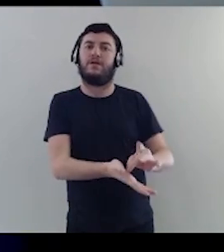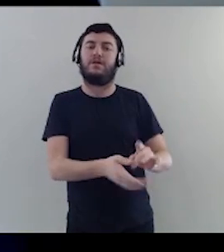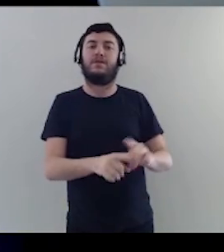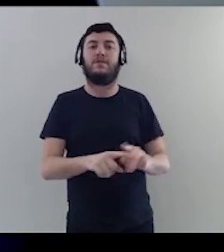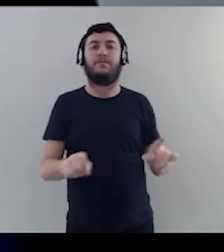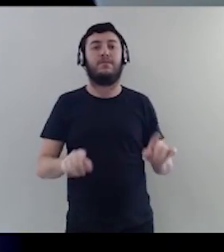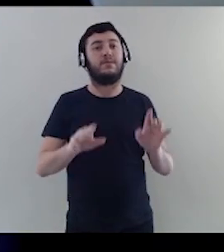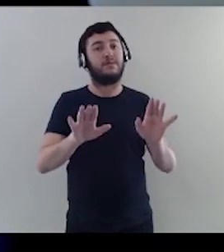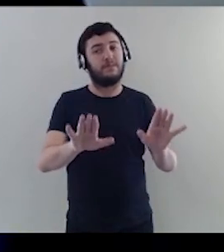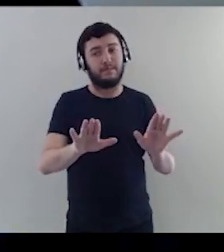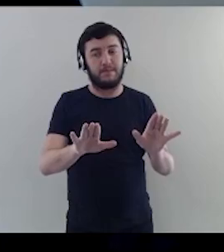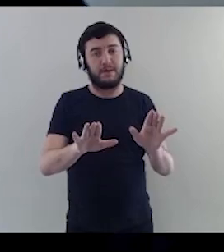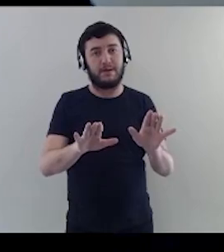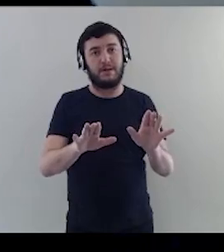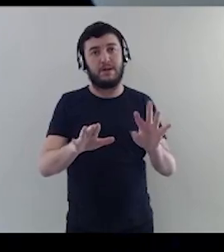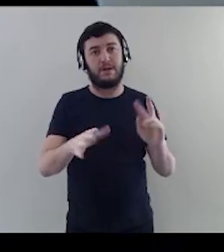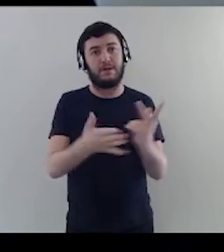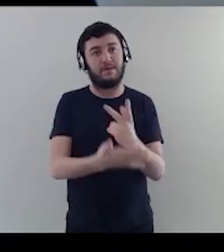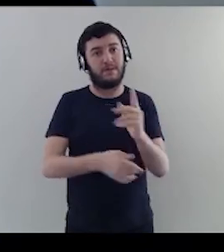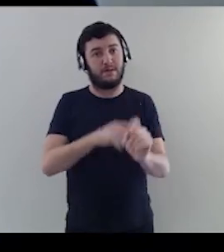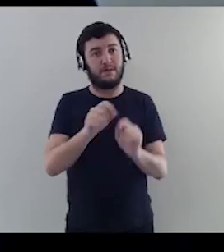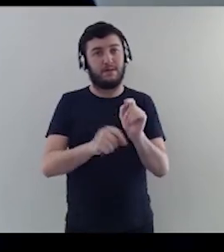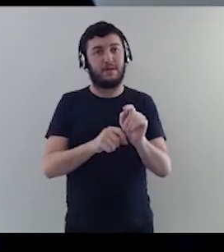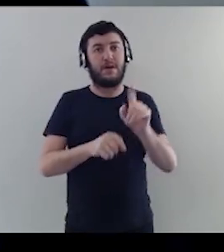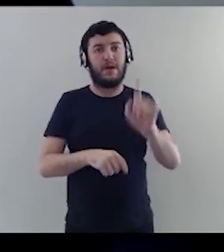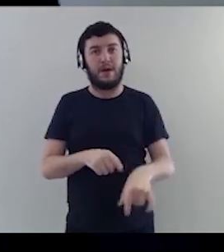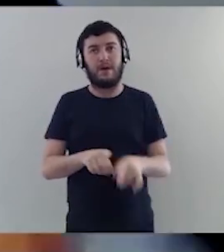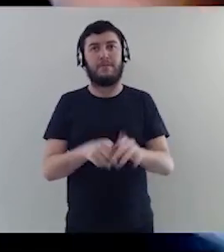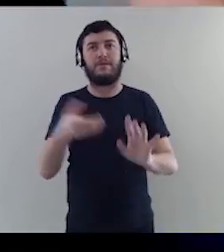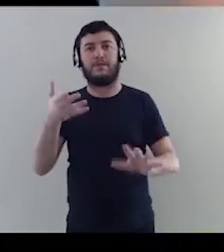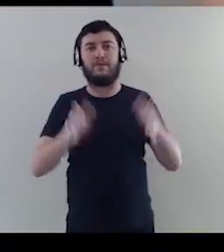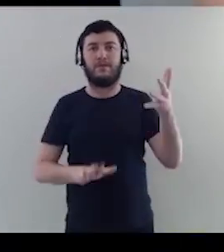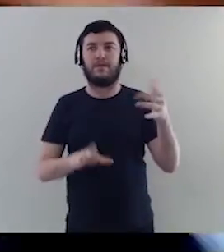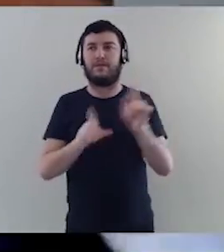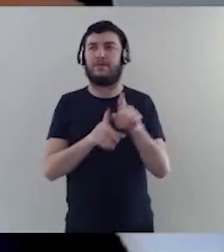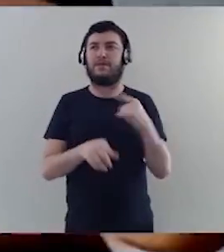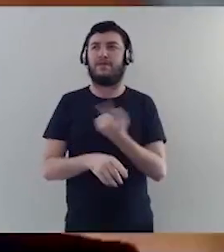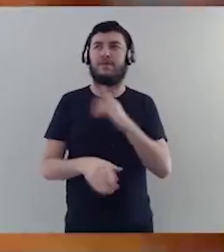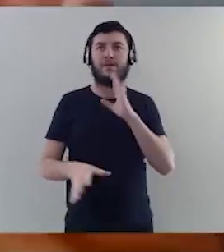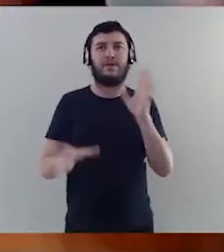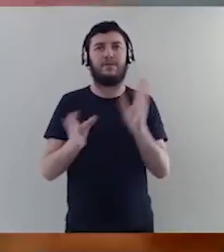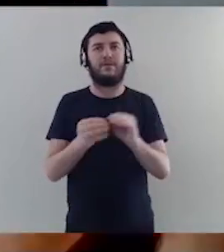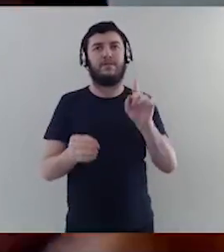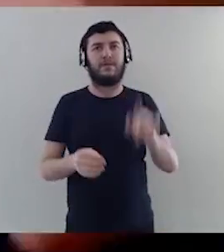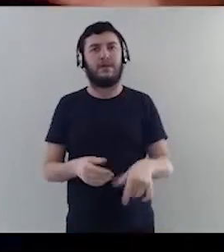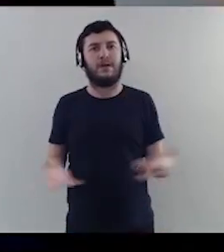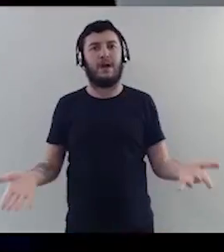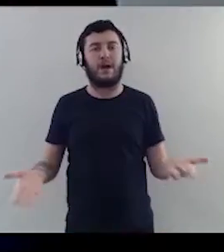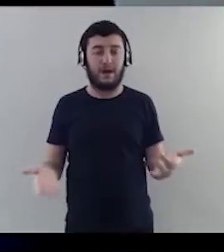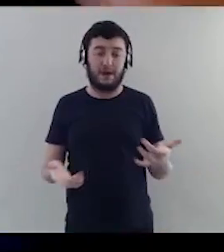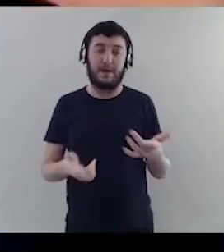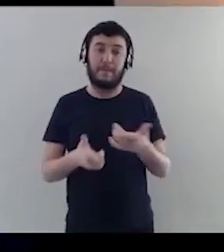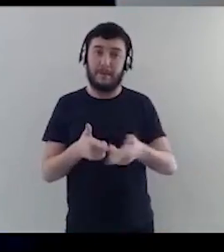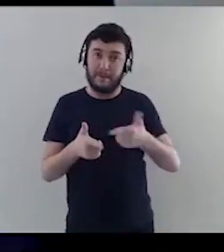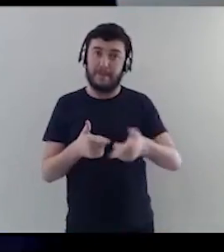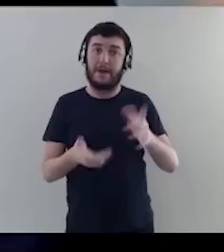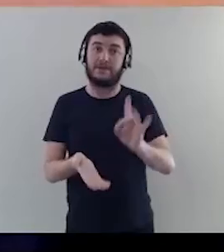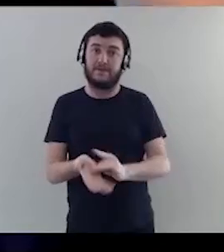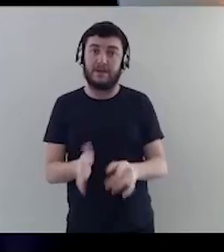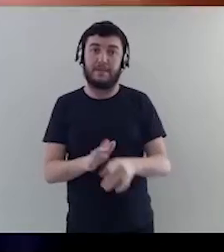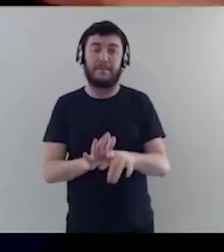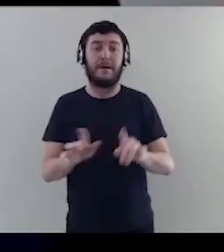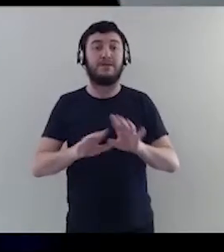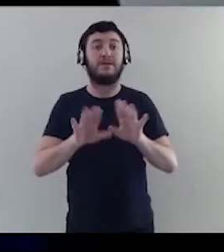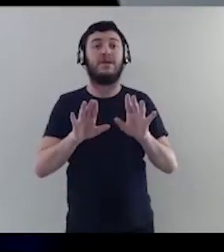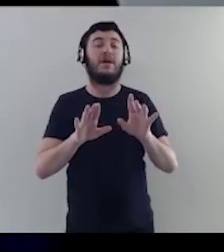quanto a este aspecto, trata-se de uma situação problemática. E aquilo que eu pergunto é, em face daquilo que são razões de ordem